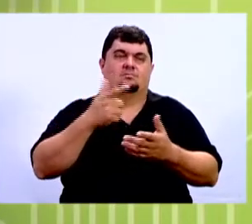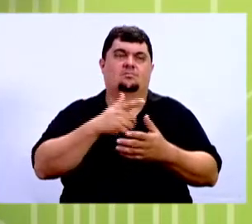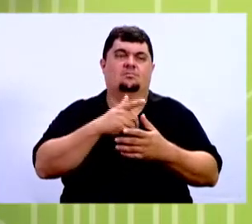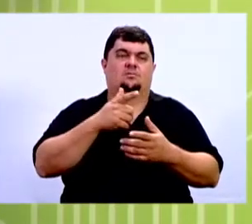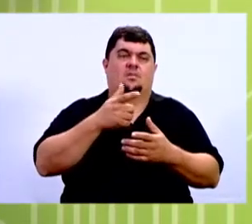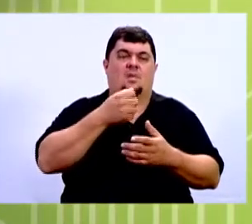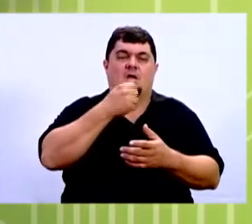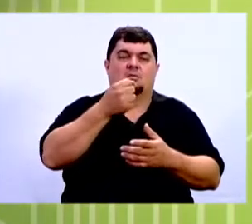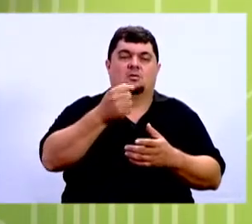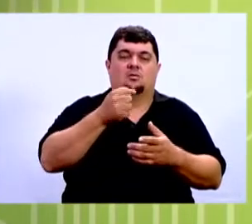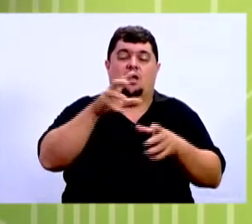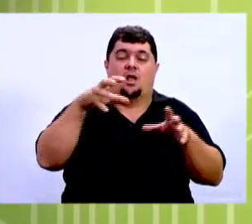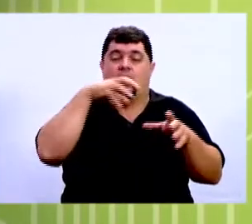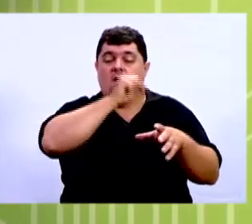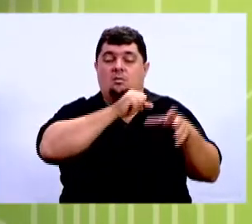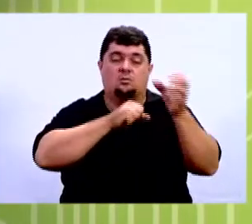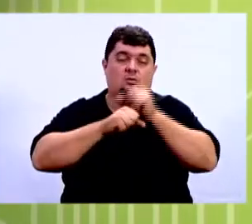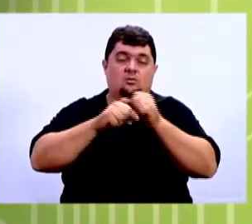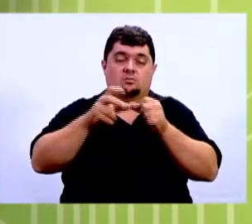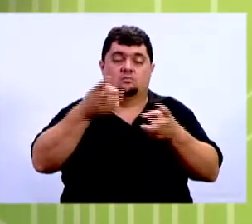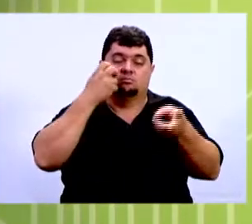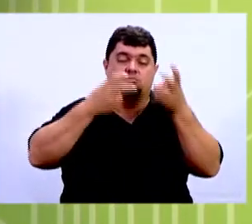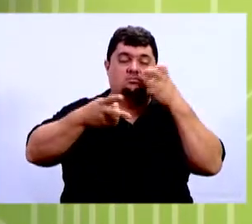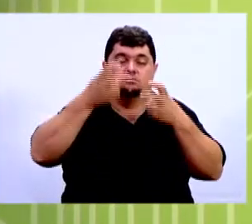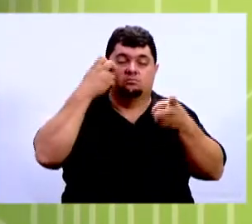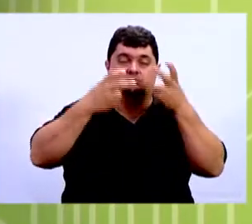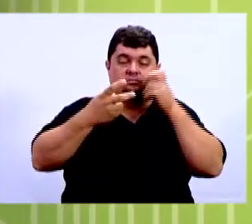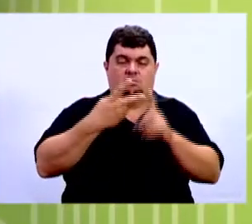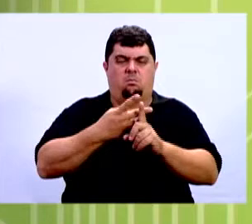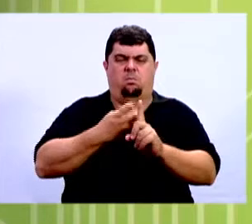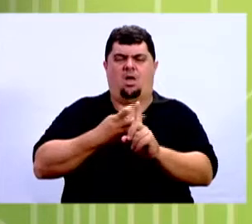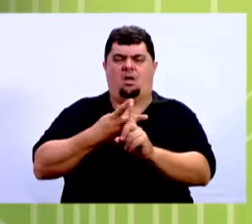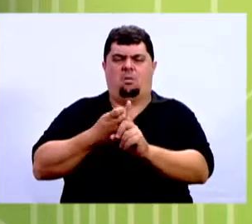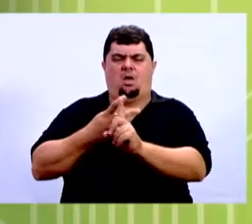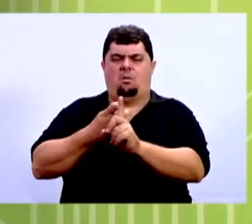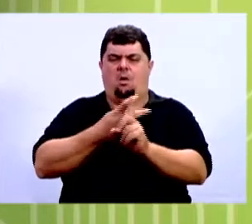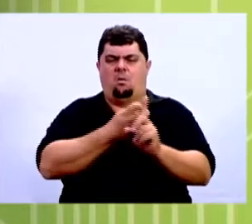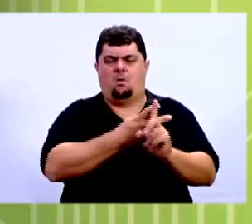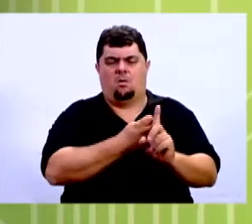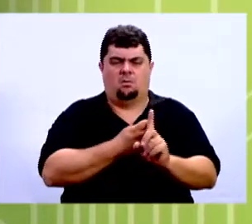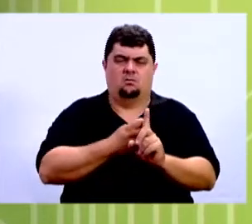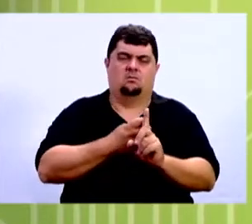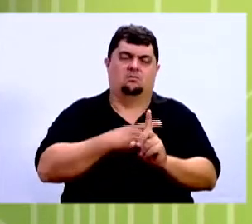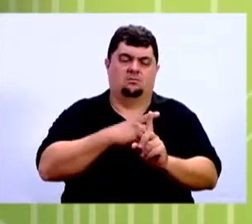você consegue captar o que essa pessoa